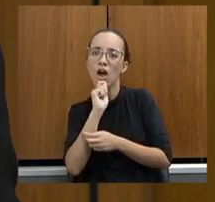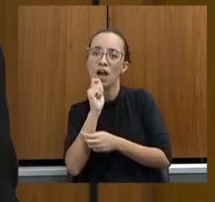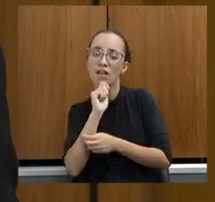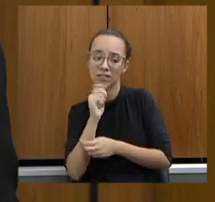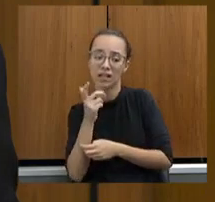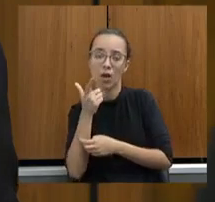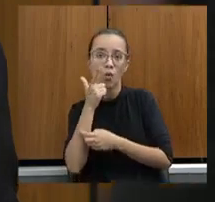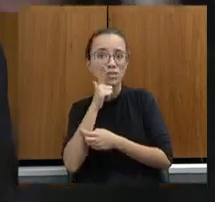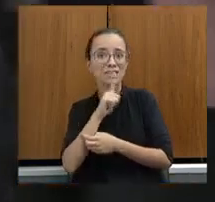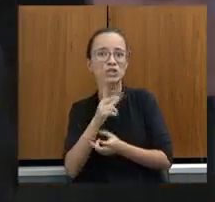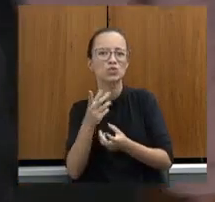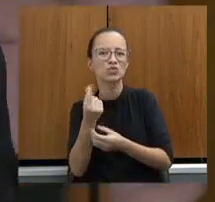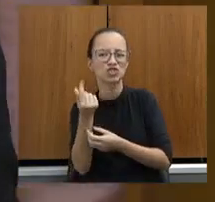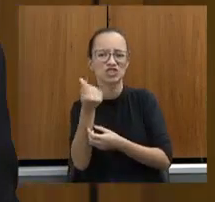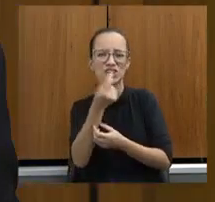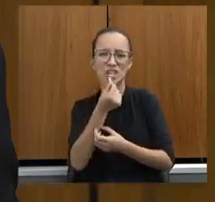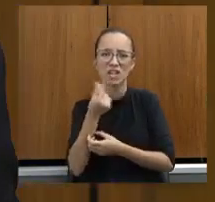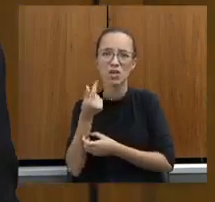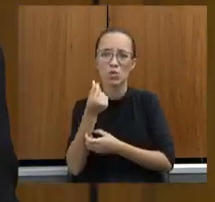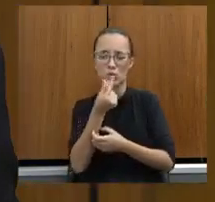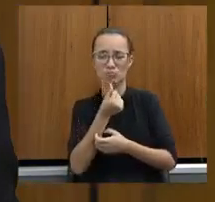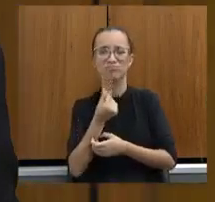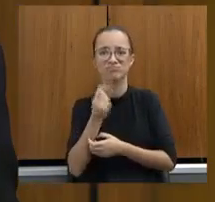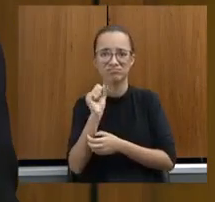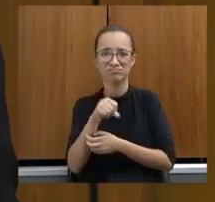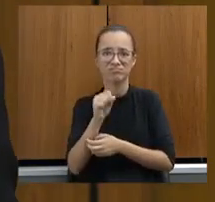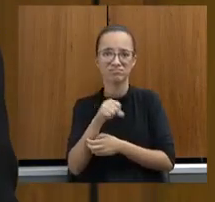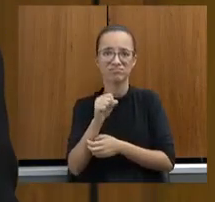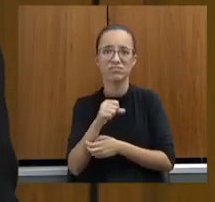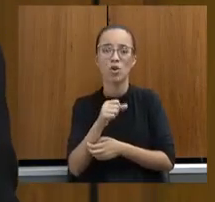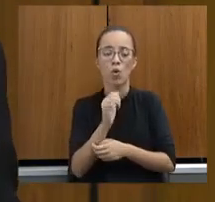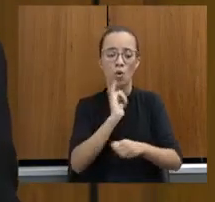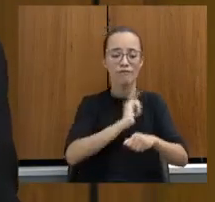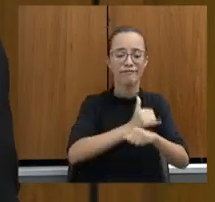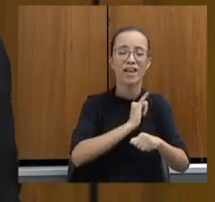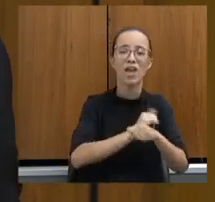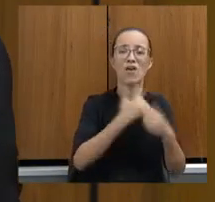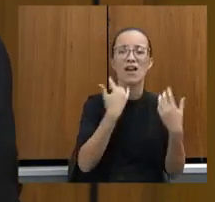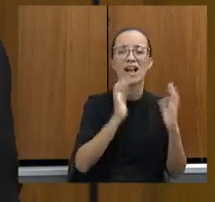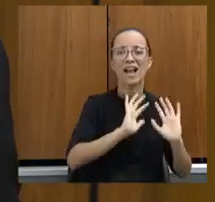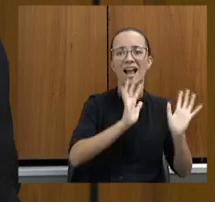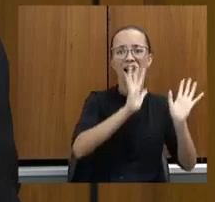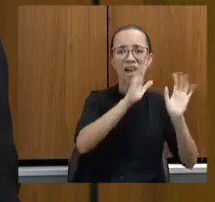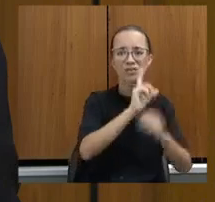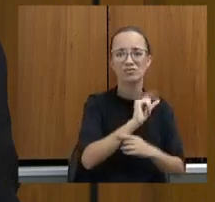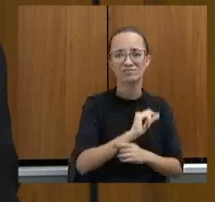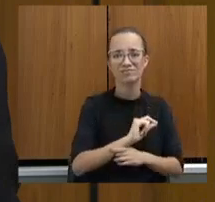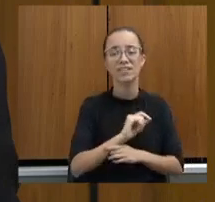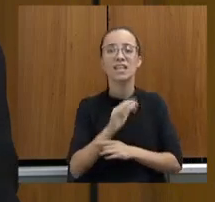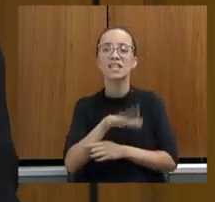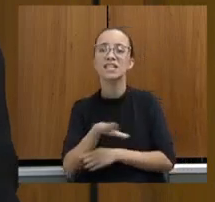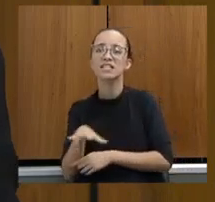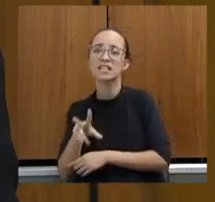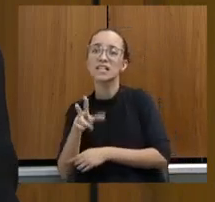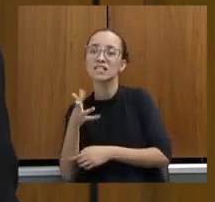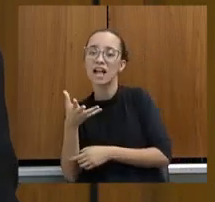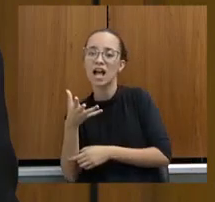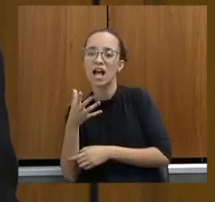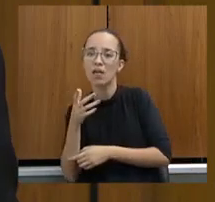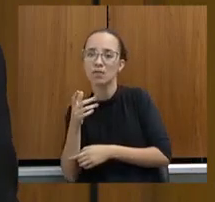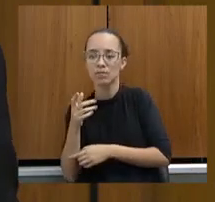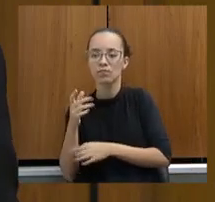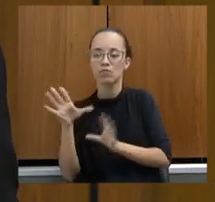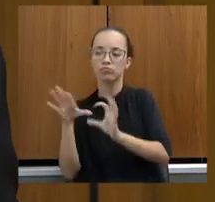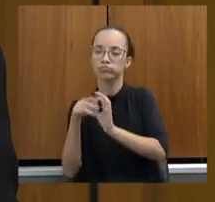furto de Ferro gusa o ferro Tá muito caro e crianças estão sendo copitadas pelo tráfico de